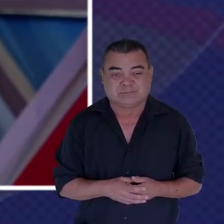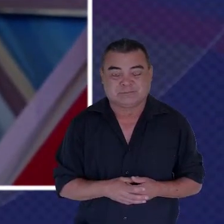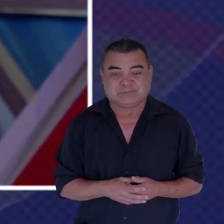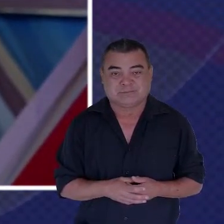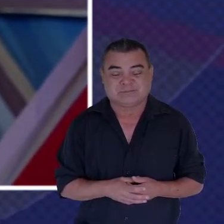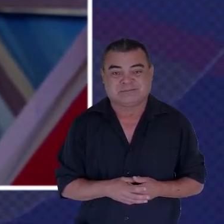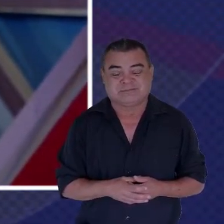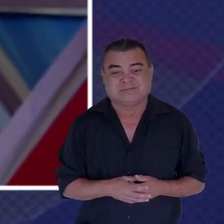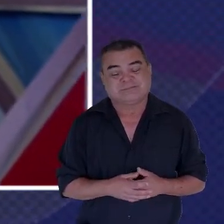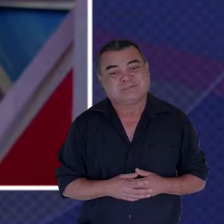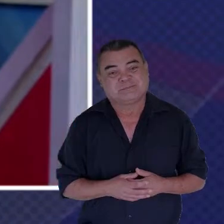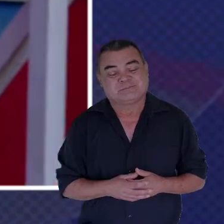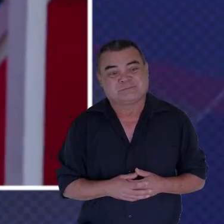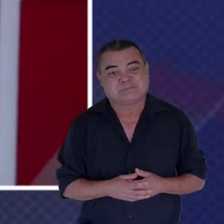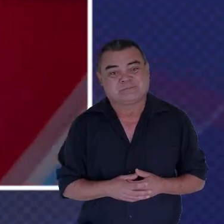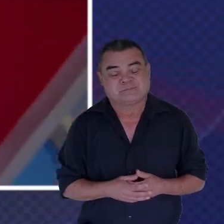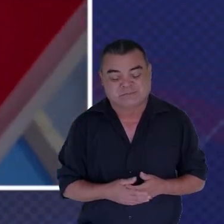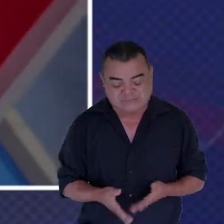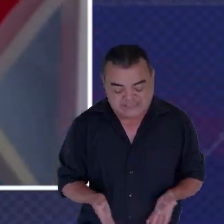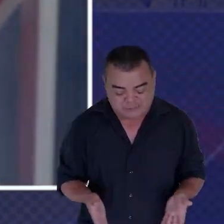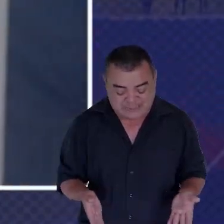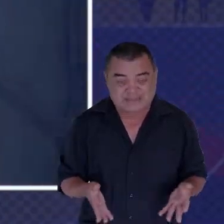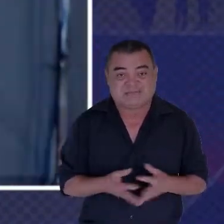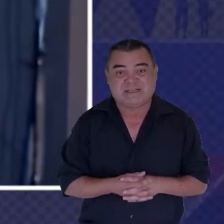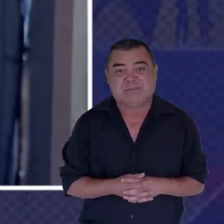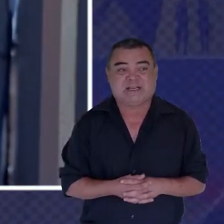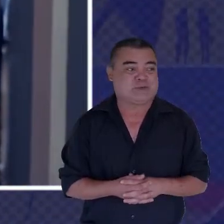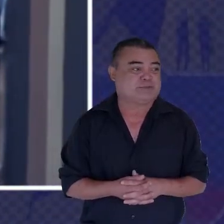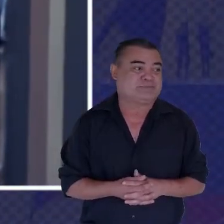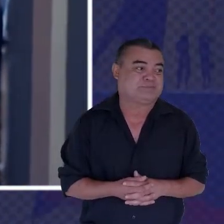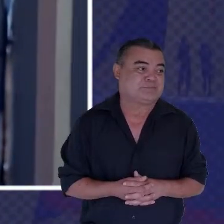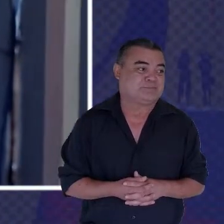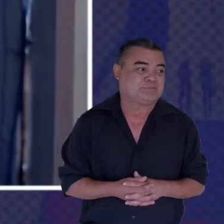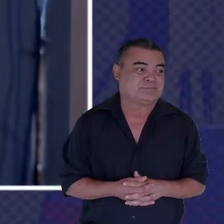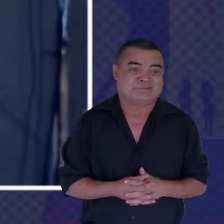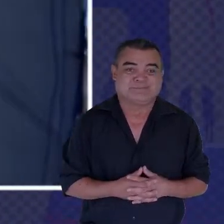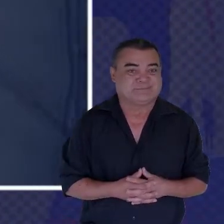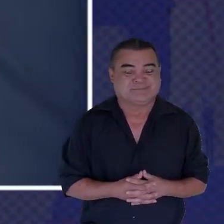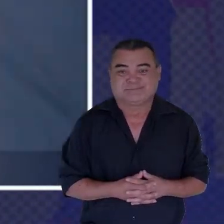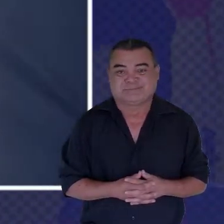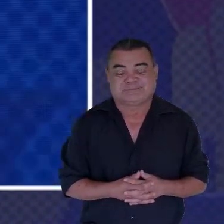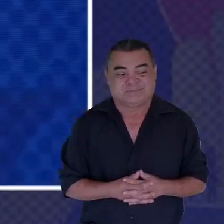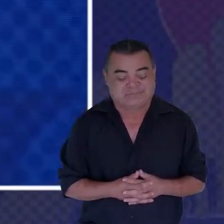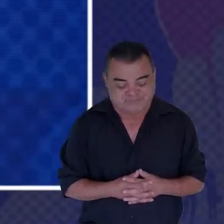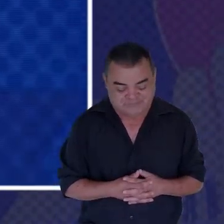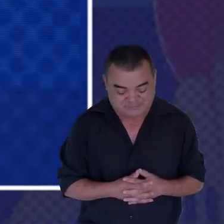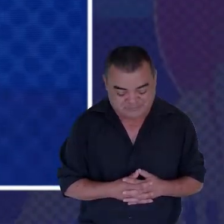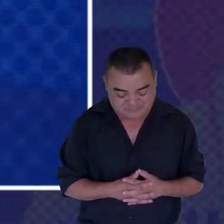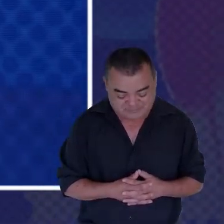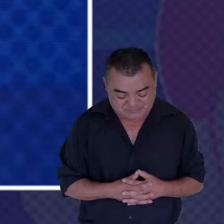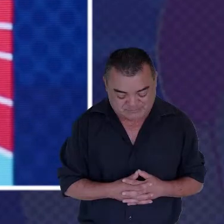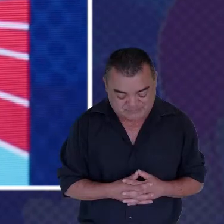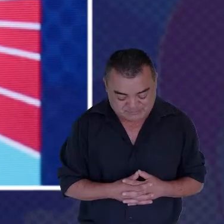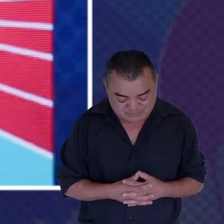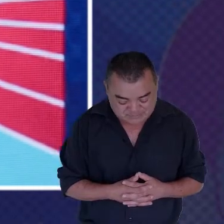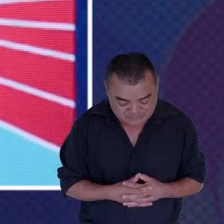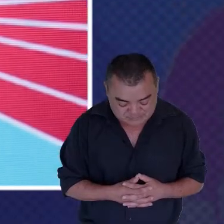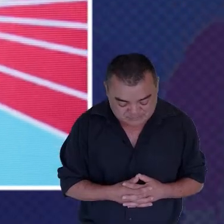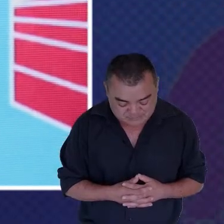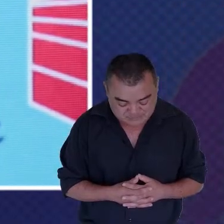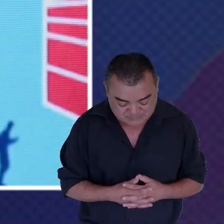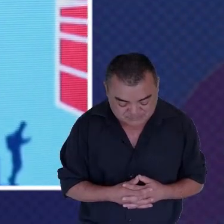tô mais cubista que você eu tô mais polícia que você Bruna o mesmo cúbico moderno Pois é mas eu acho que não é à toa